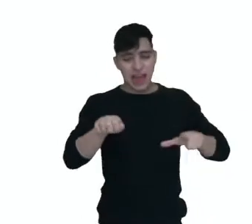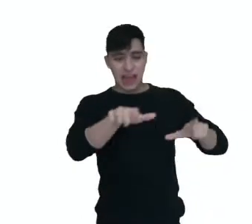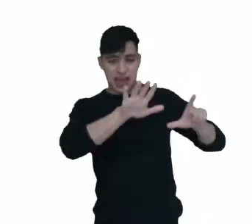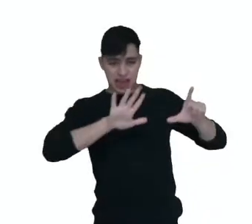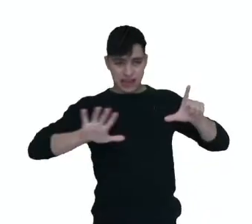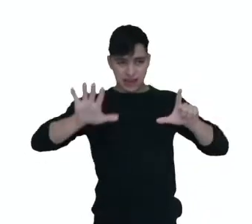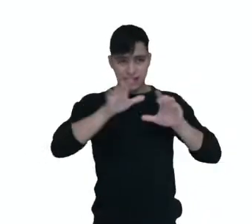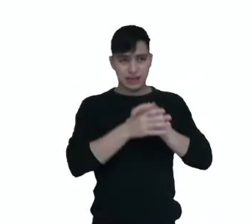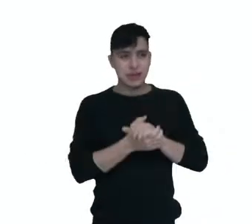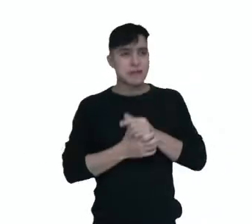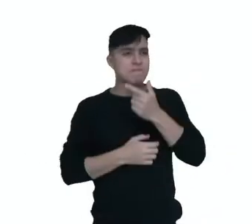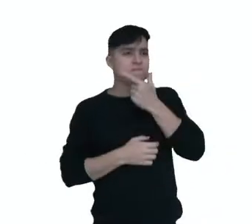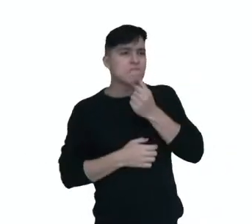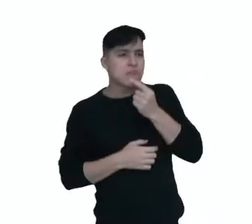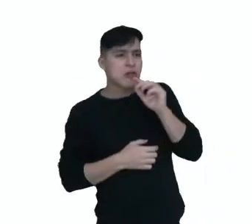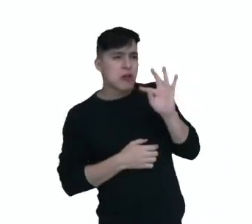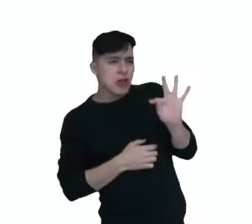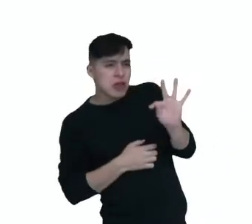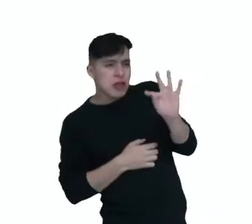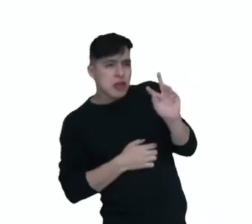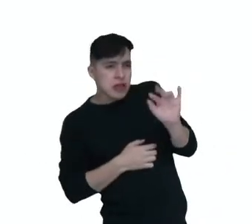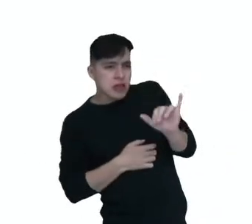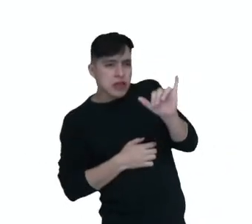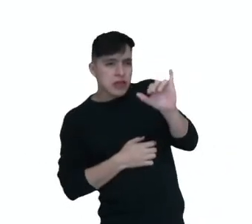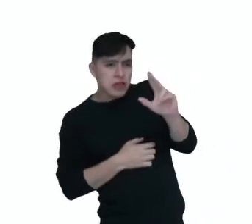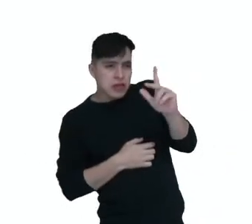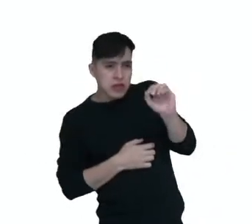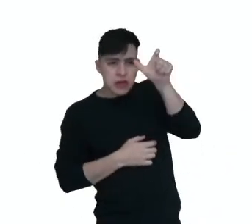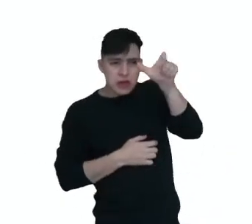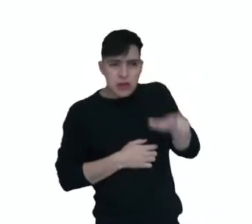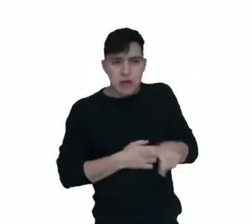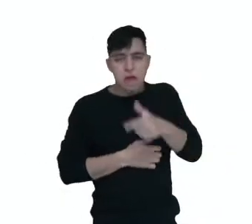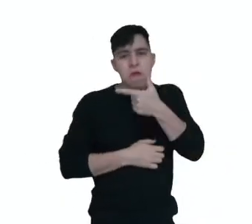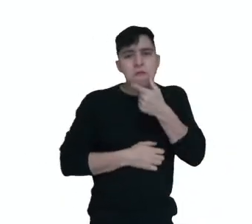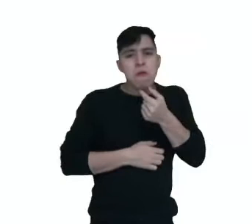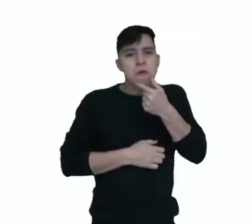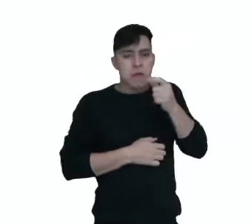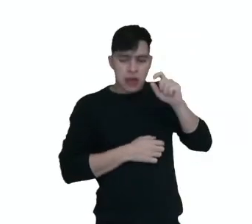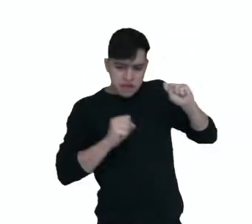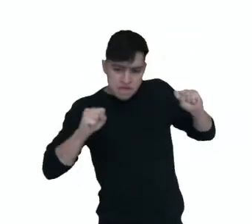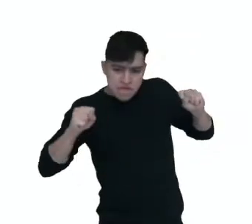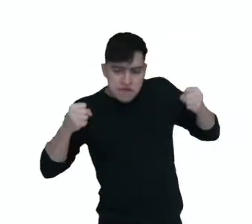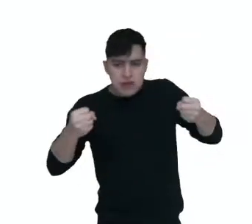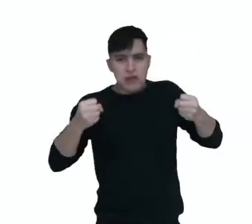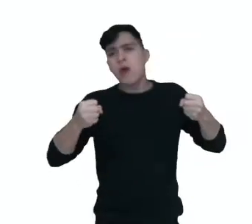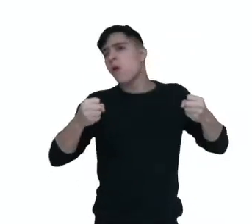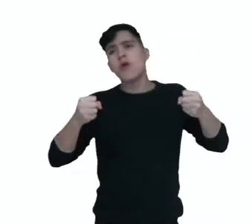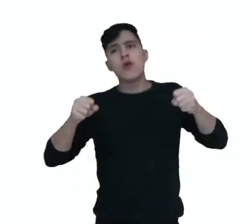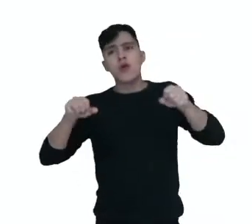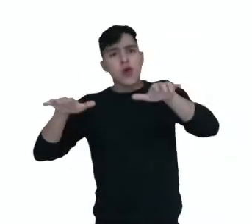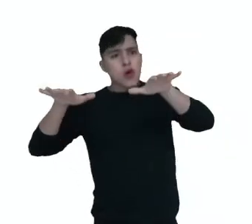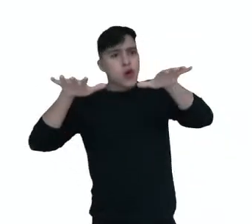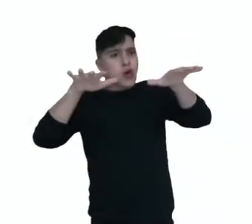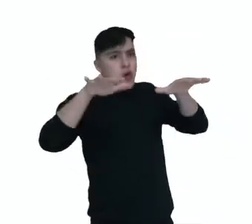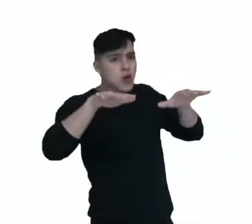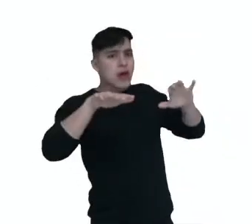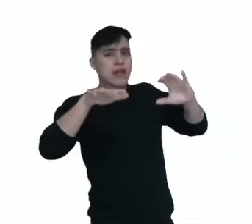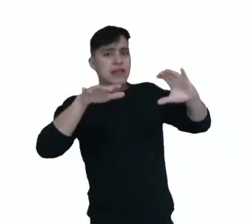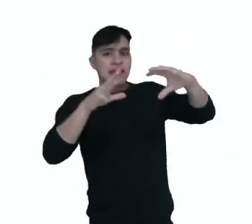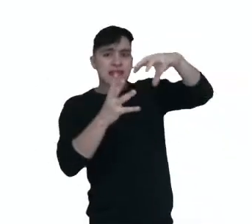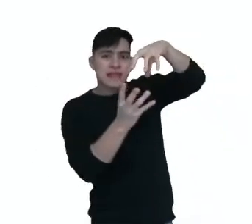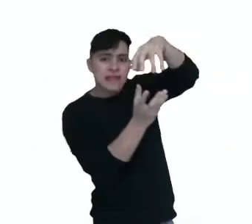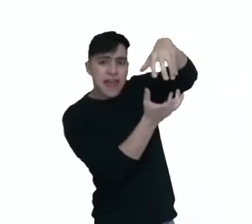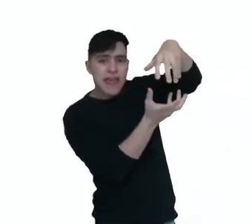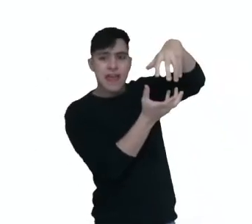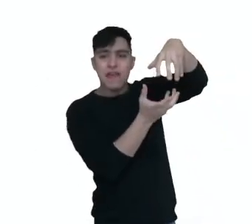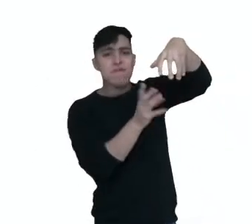manifeste geocentrista, seus dados coletados, tanto em quantidade quanto em precisão para alguns detalhes, foram